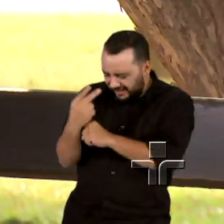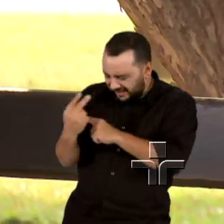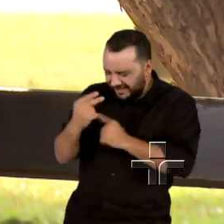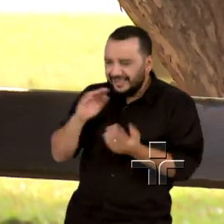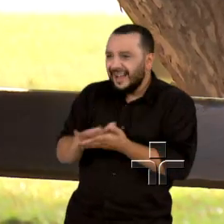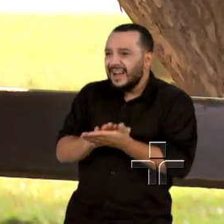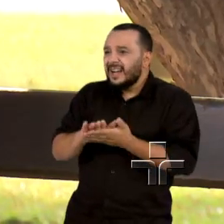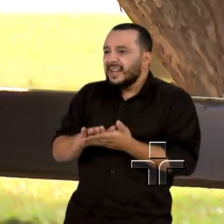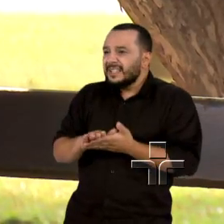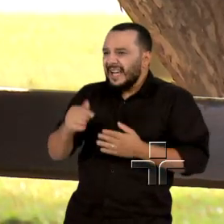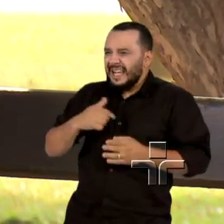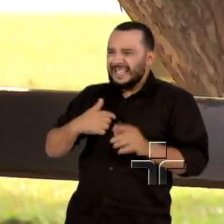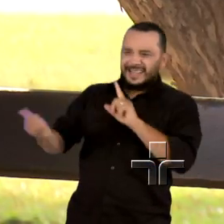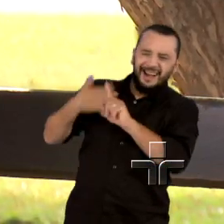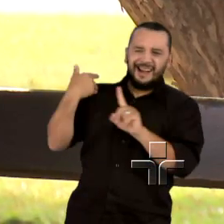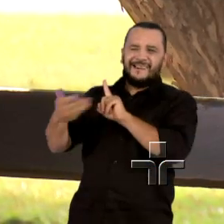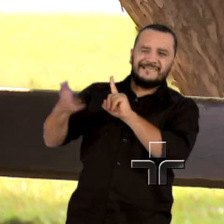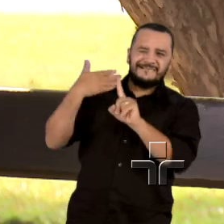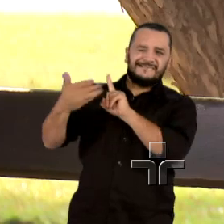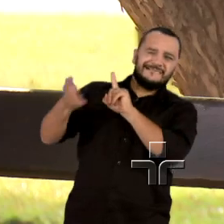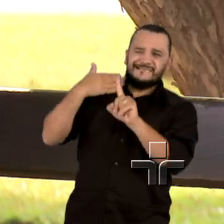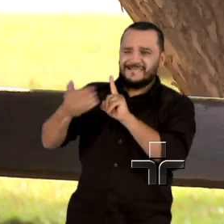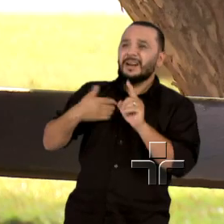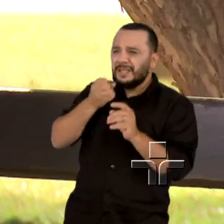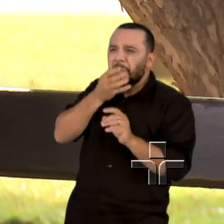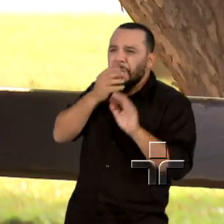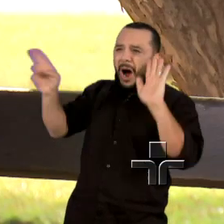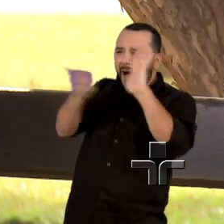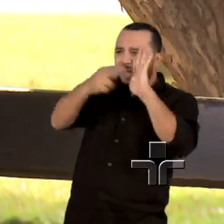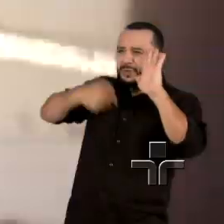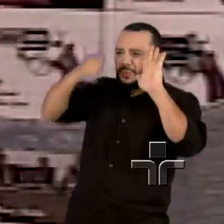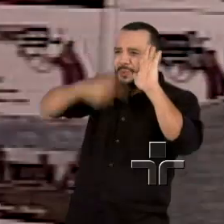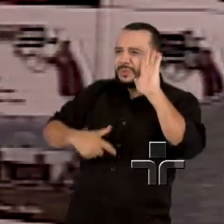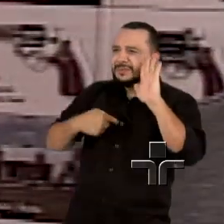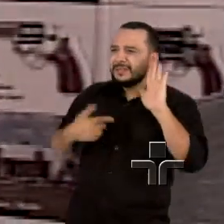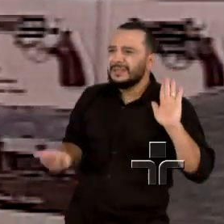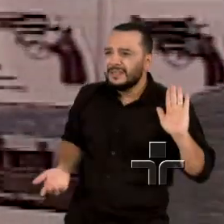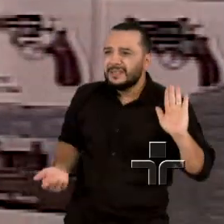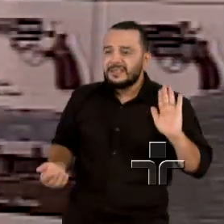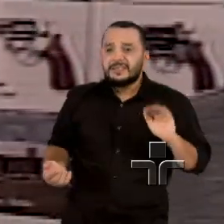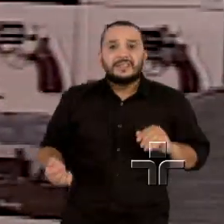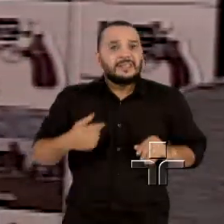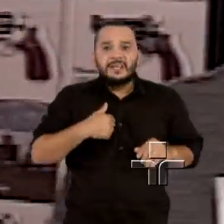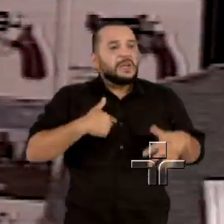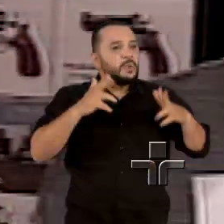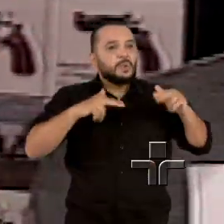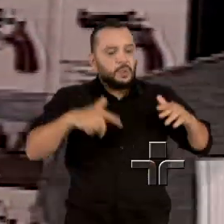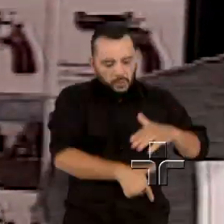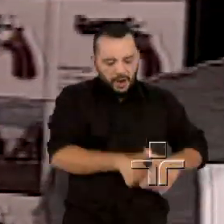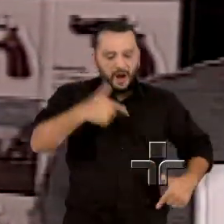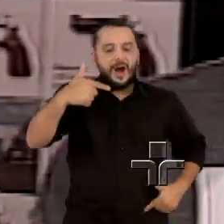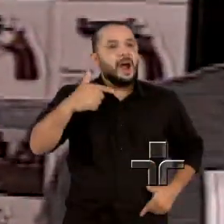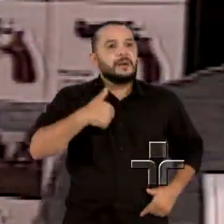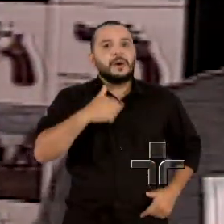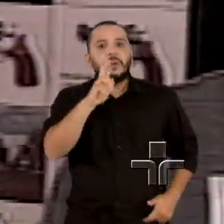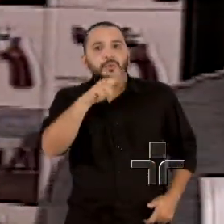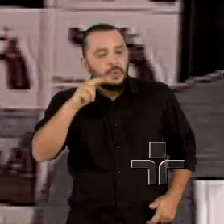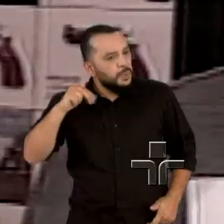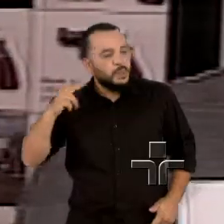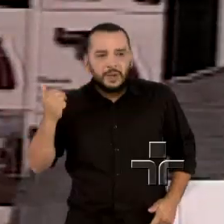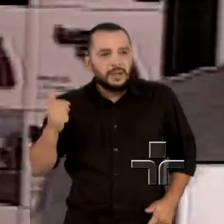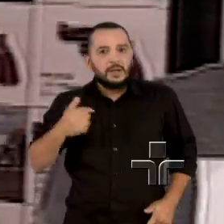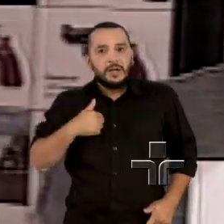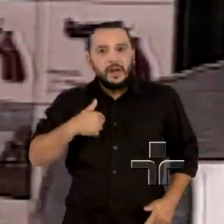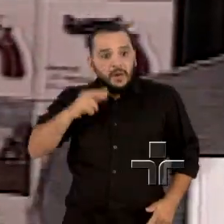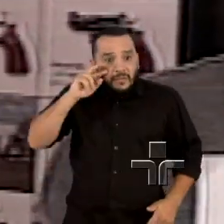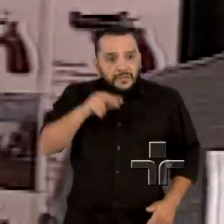não falar o que eles querem, é tortura. Eu nunca tinha pegado uma arma, né? Aí conforme eu vi o disparo